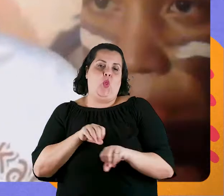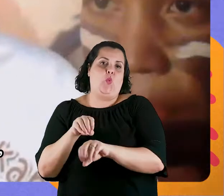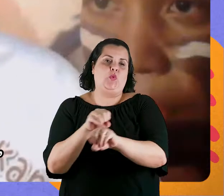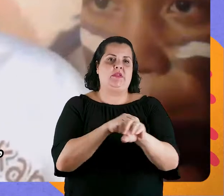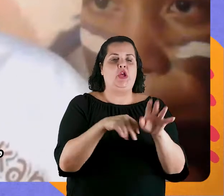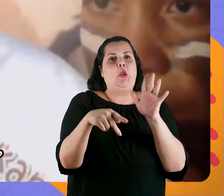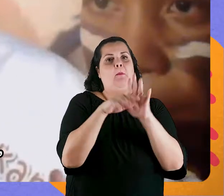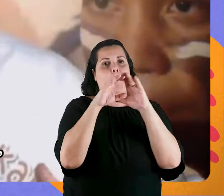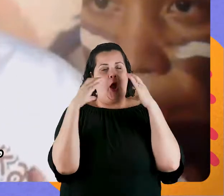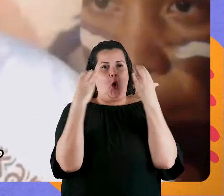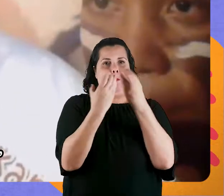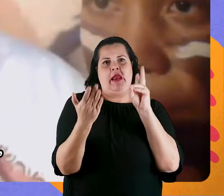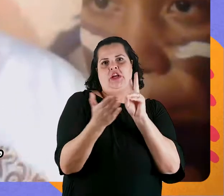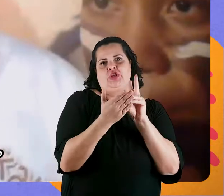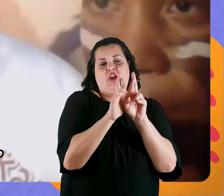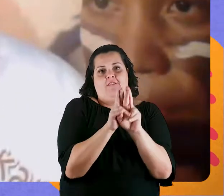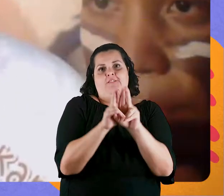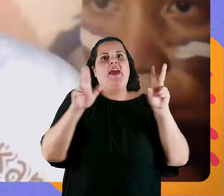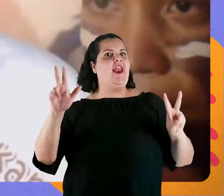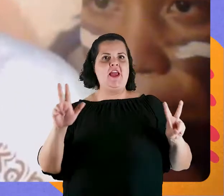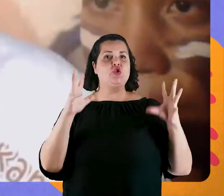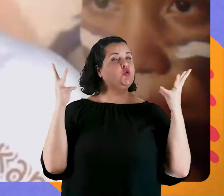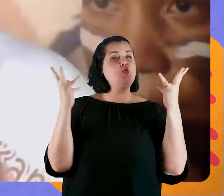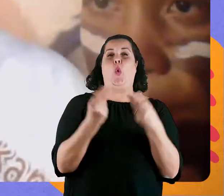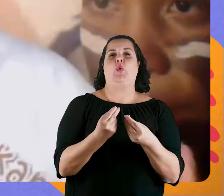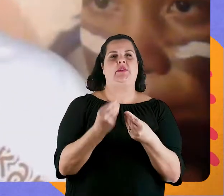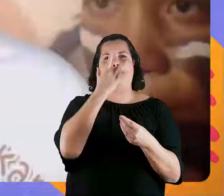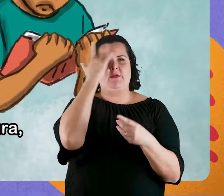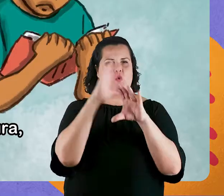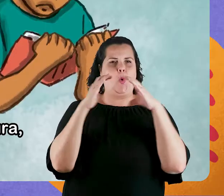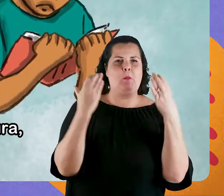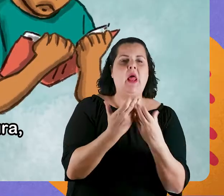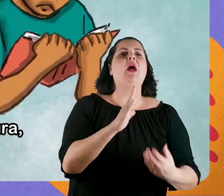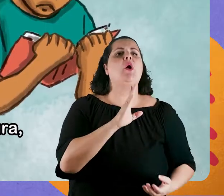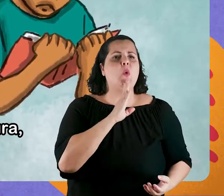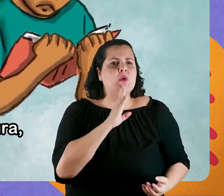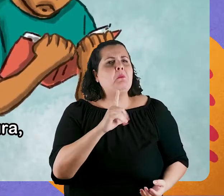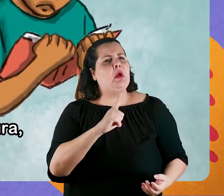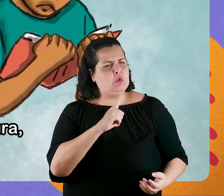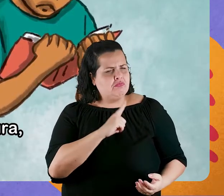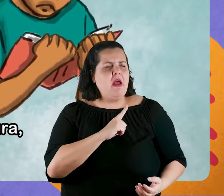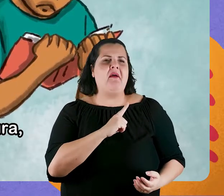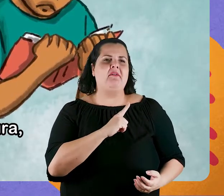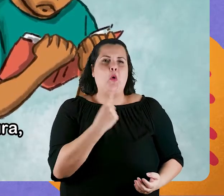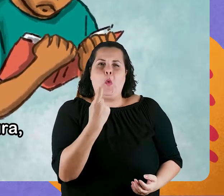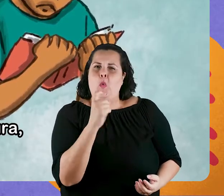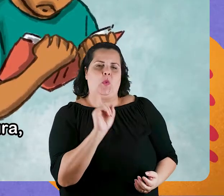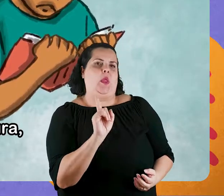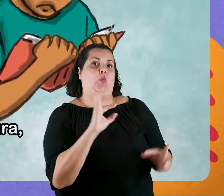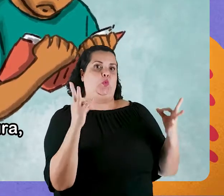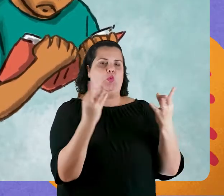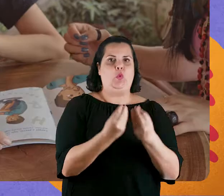comunidade, inclusive os seres não humanos, são considerados instrutores. Na hora da primeira leitura, o Irá